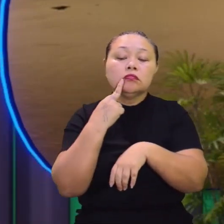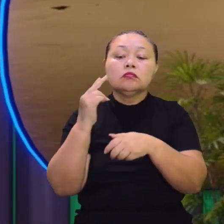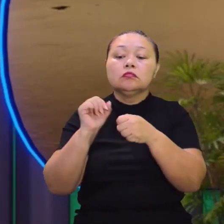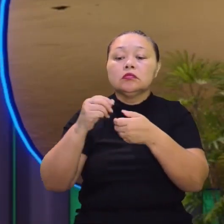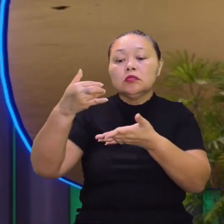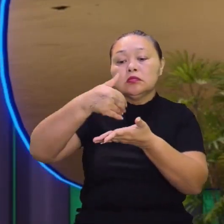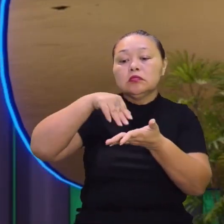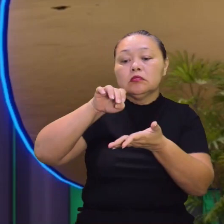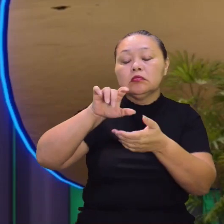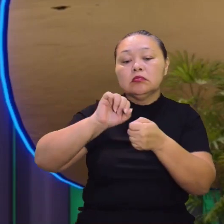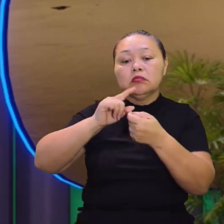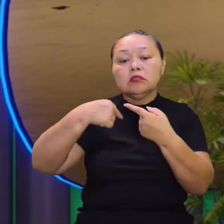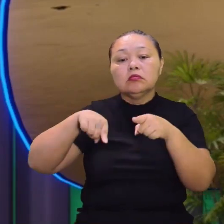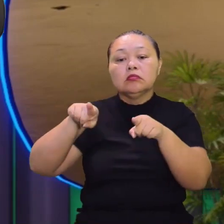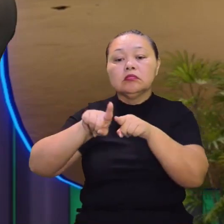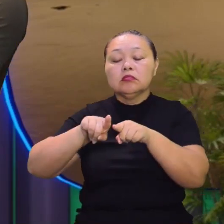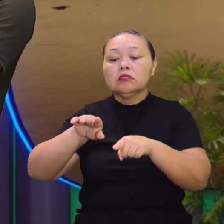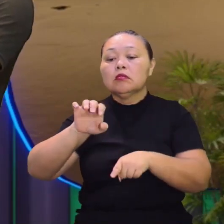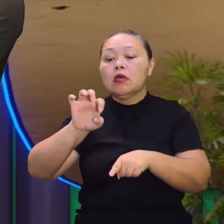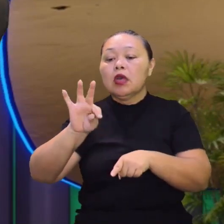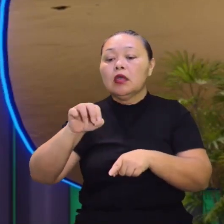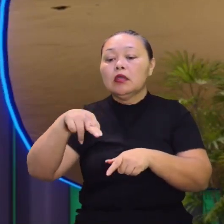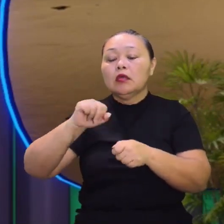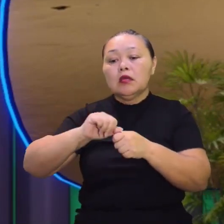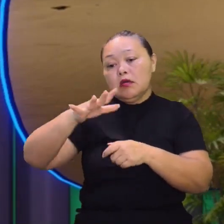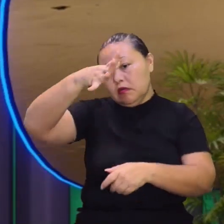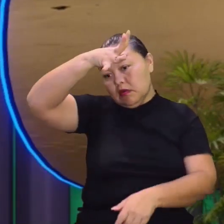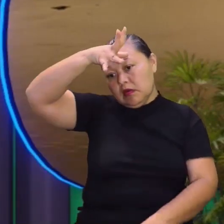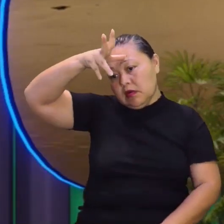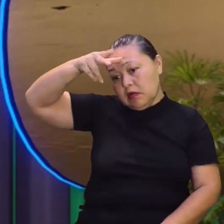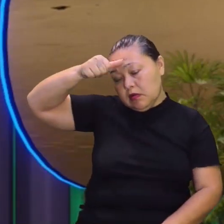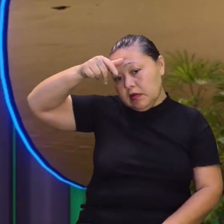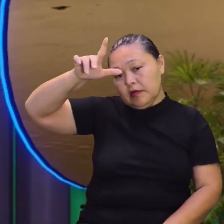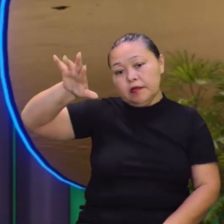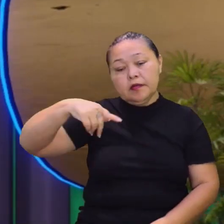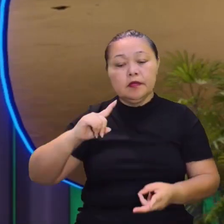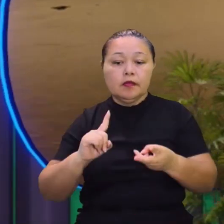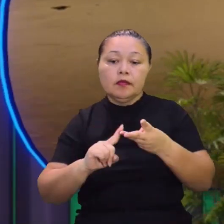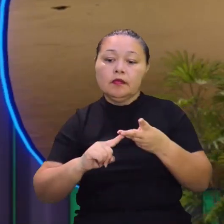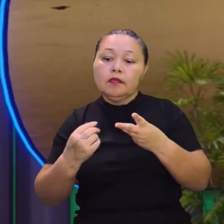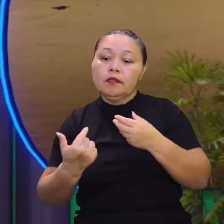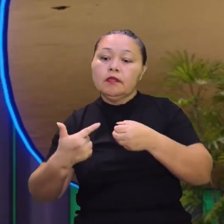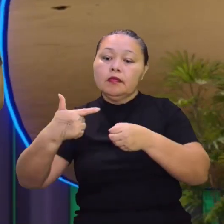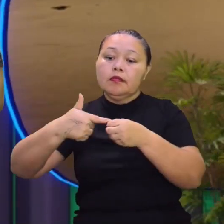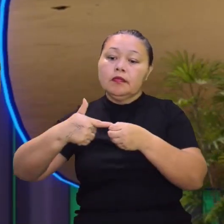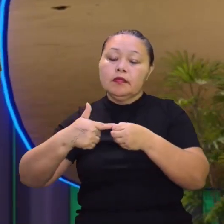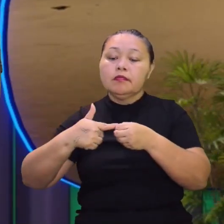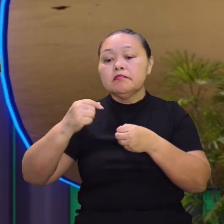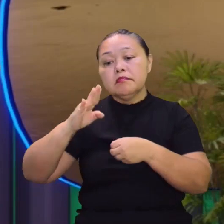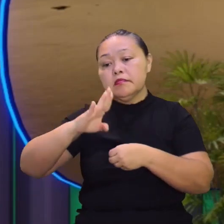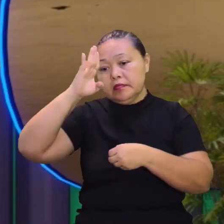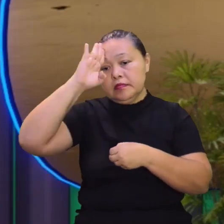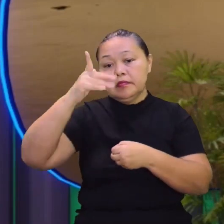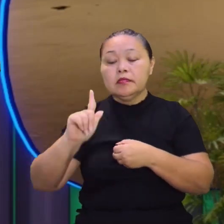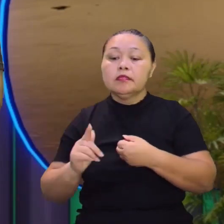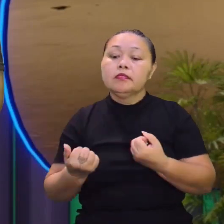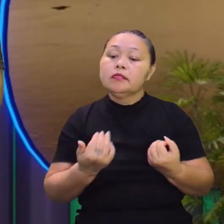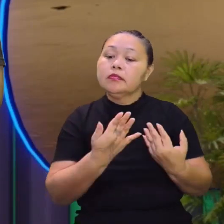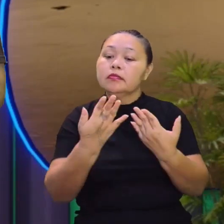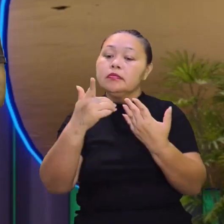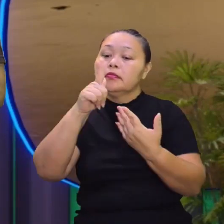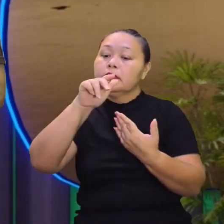o etanol, e o etanol vem do Mato Grosso. Combustível, gasolina e óleo diesel principalmente. E o